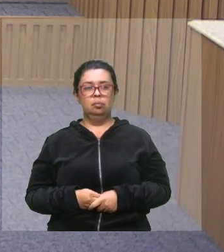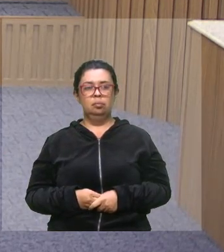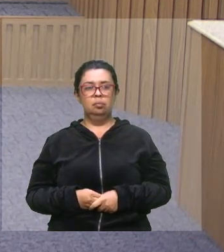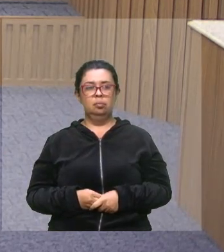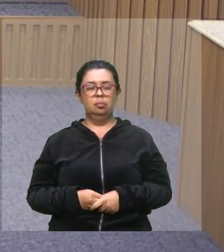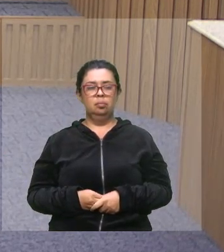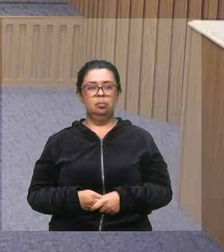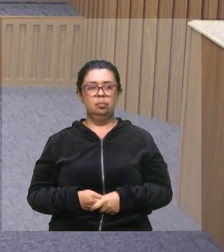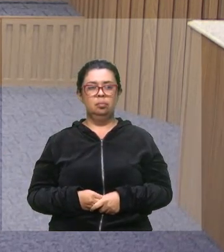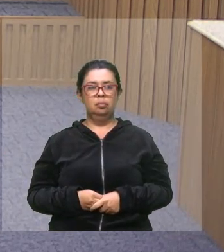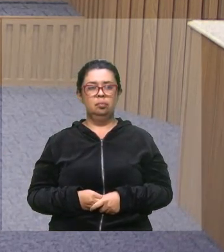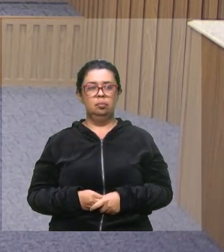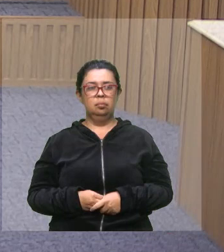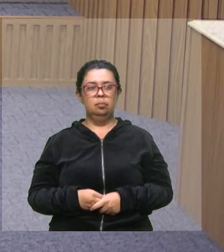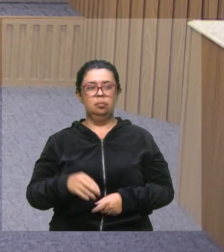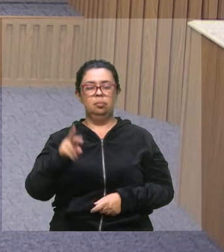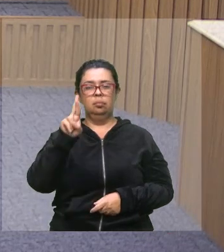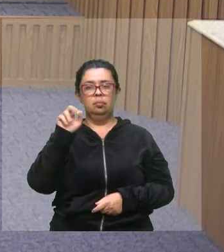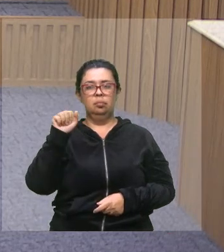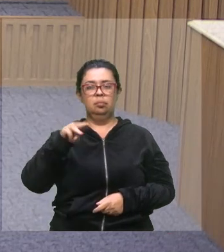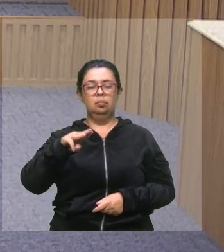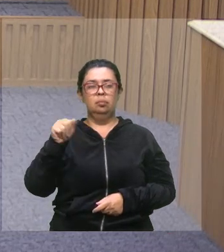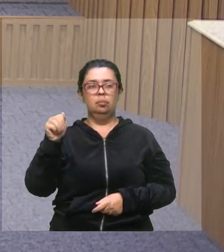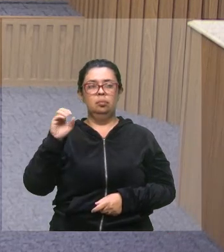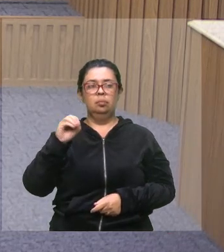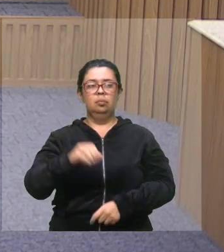Com a palavra, o vereador Luiz Antônio Ramon.